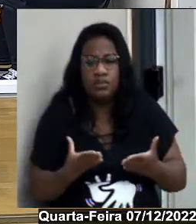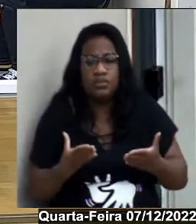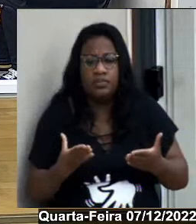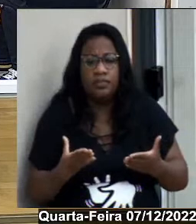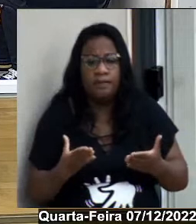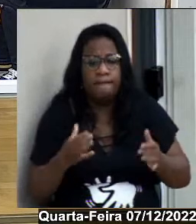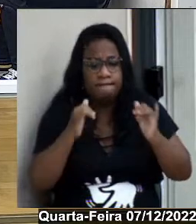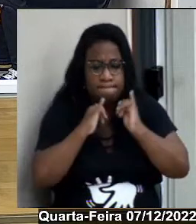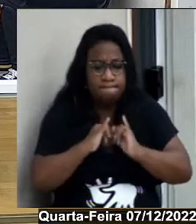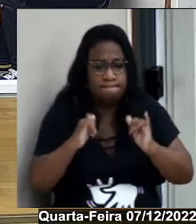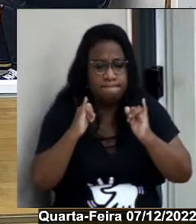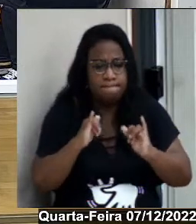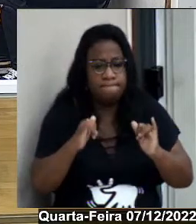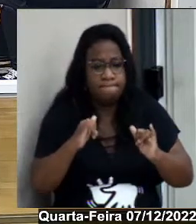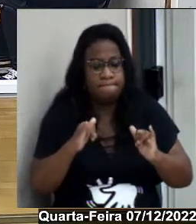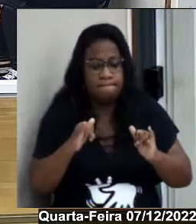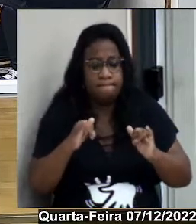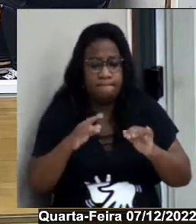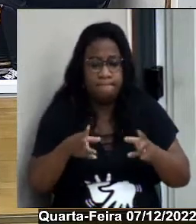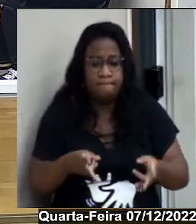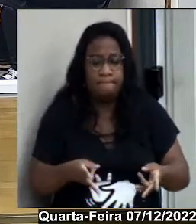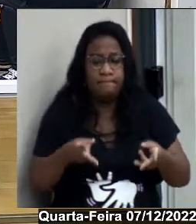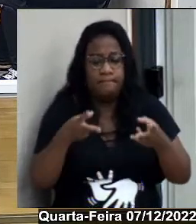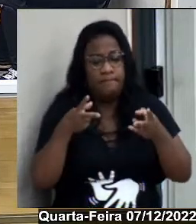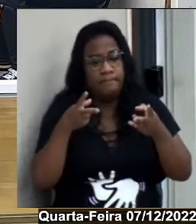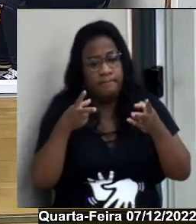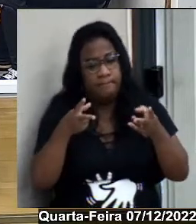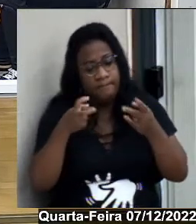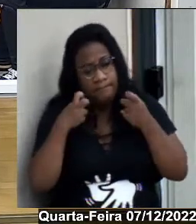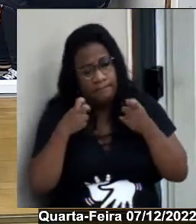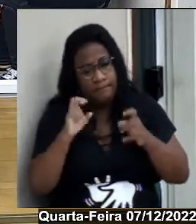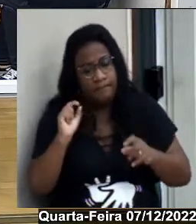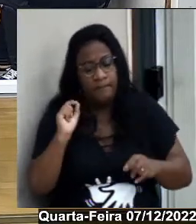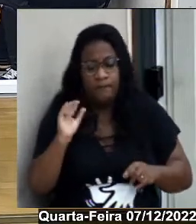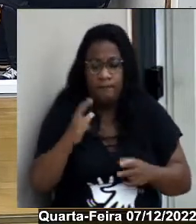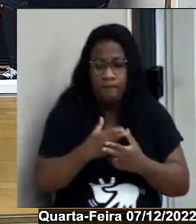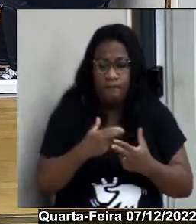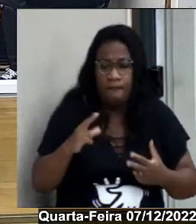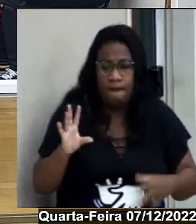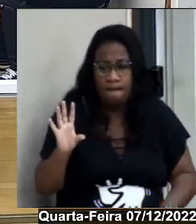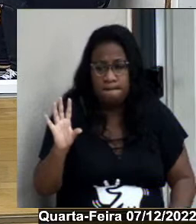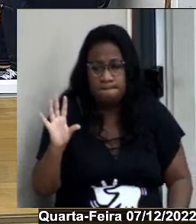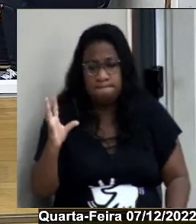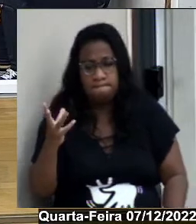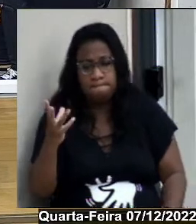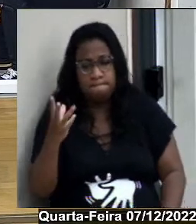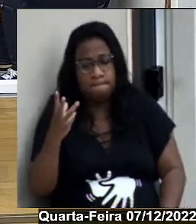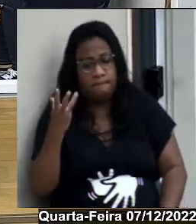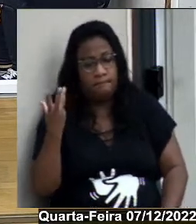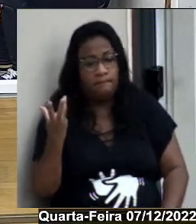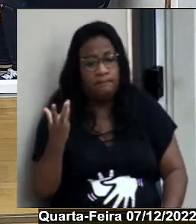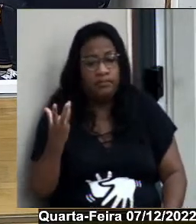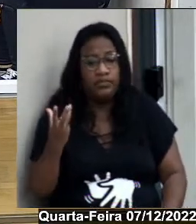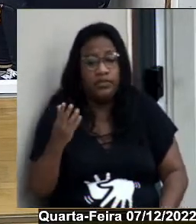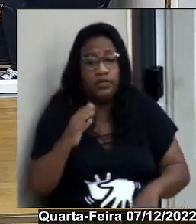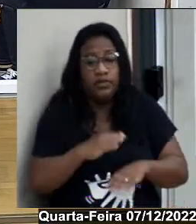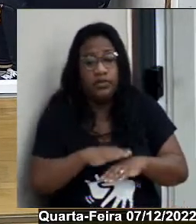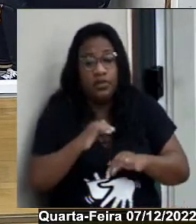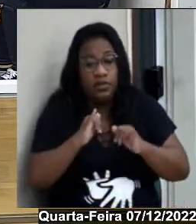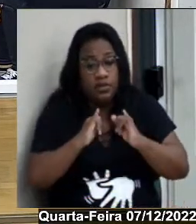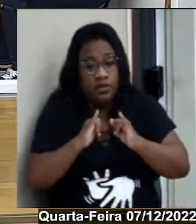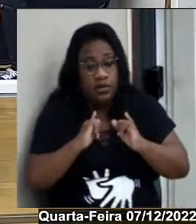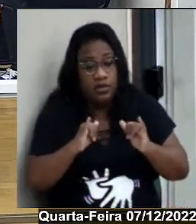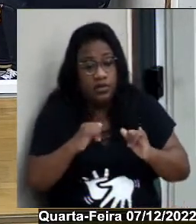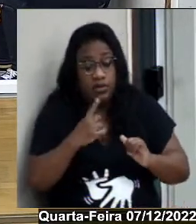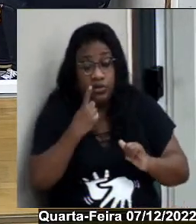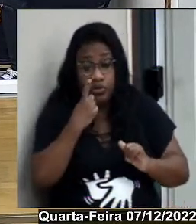aqui, vereador, o senhor me interrompeu, é que o senhor não acompanha as contas da prefeitura, não acompanha como é que o seu prefeito gasta o dinheiro nosso de imposto. Mas só